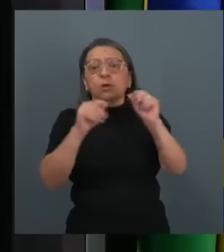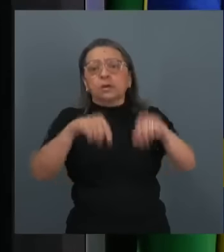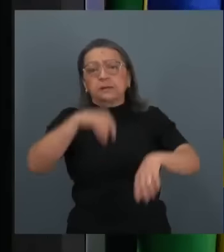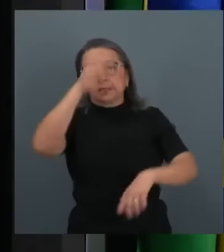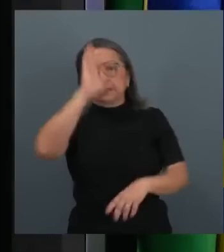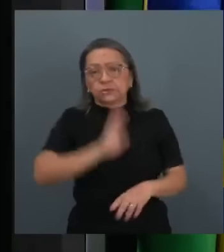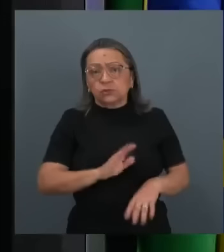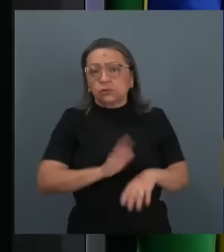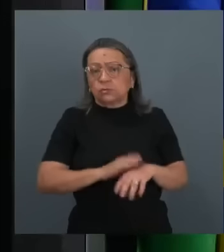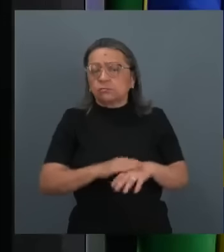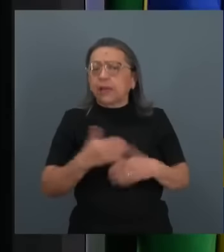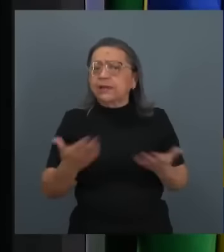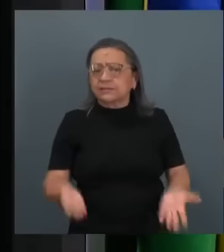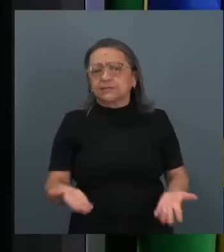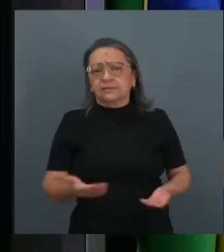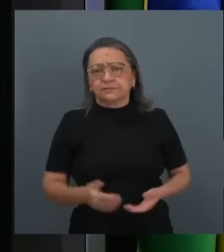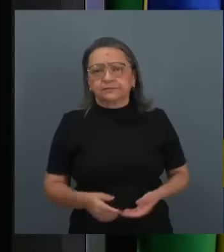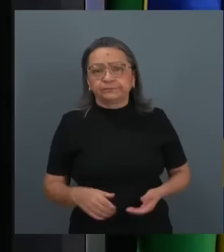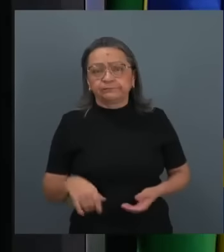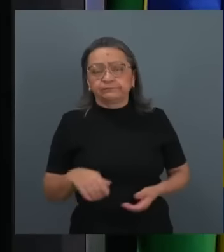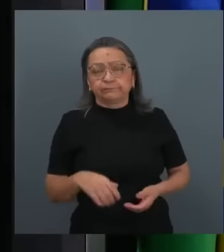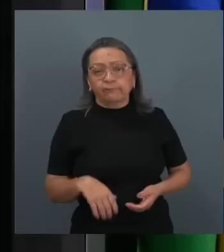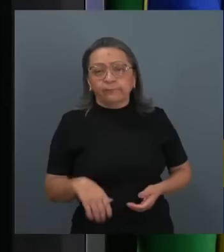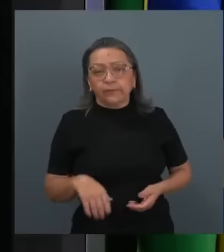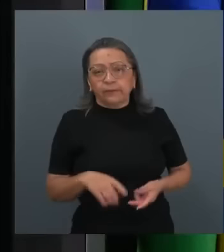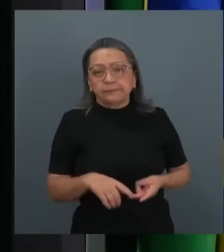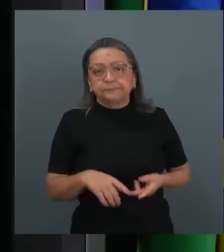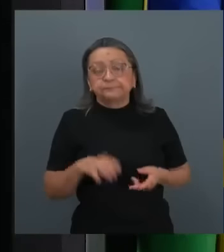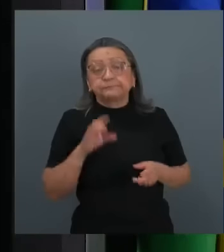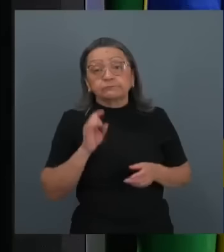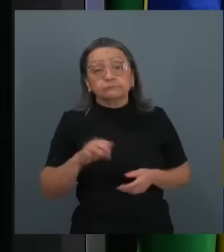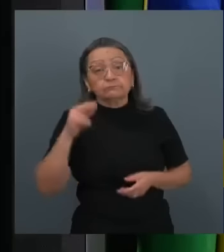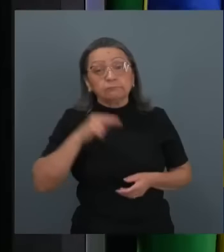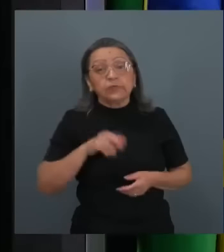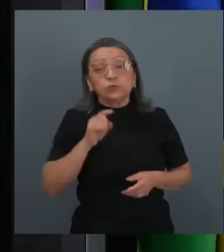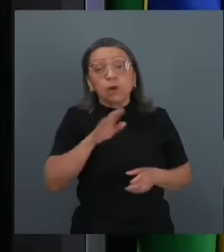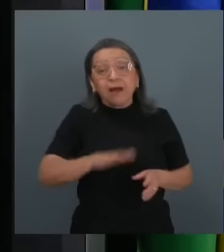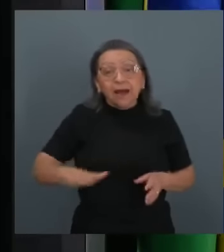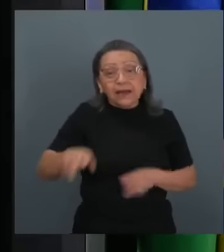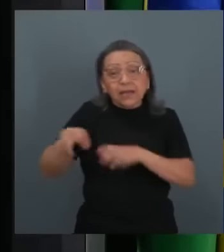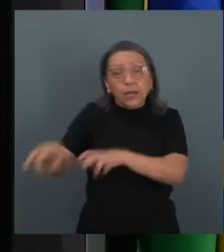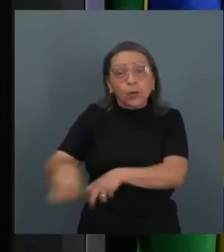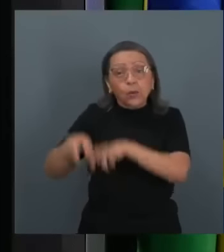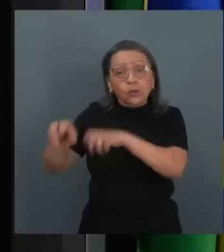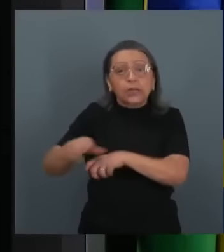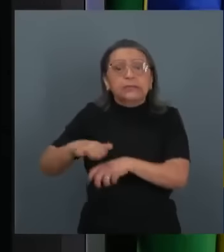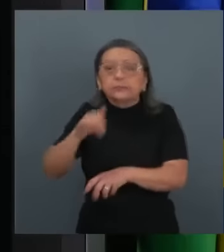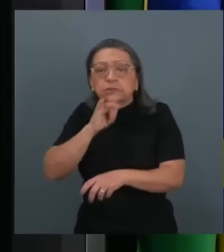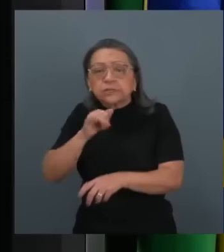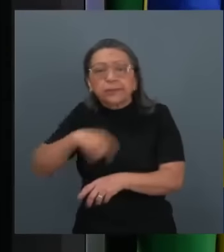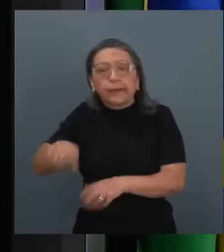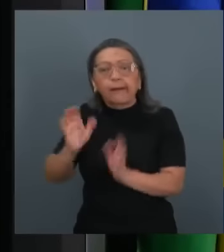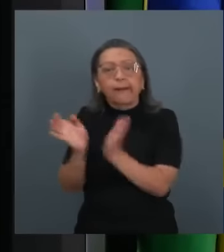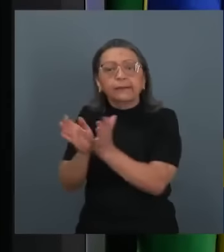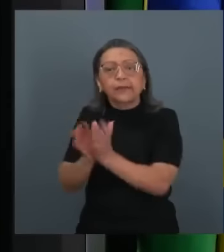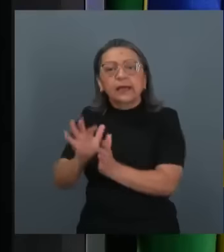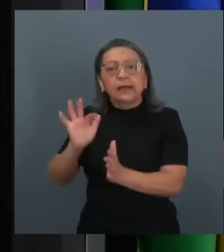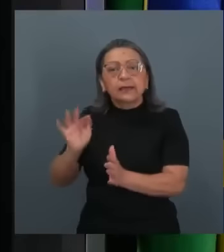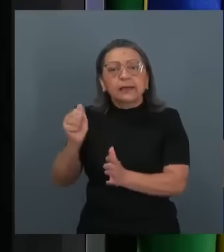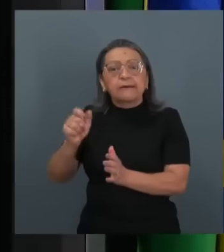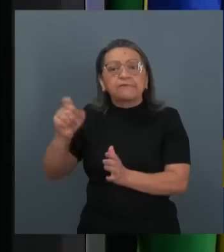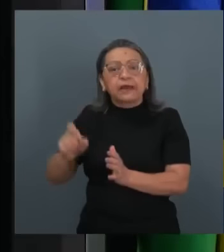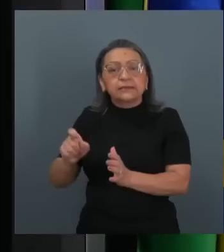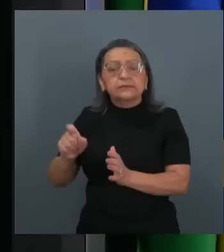na proporção que existe aqui no Brasil. Só em áreas rurais, como é o caso das Farc, que durante